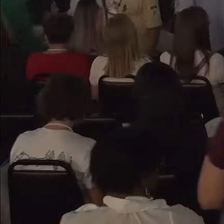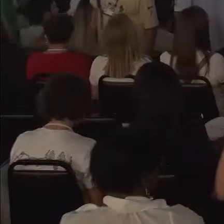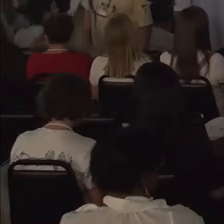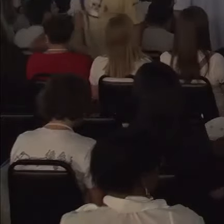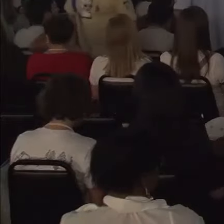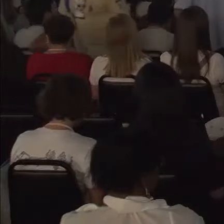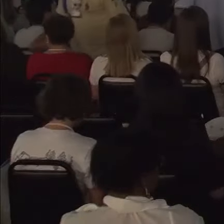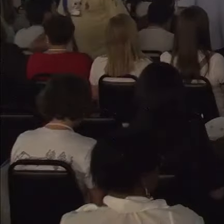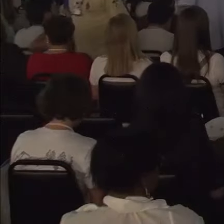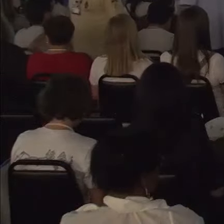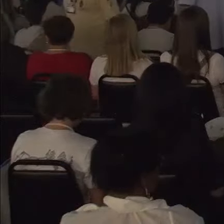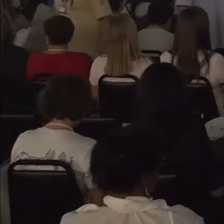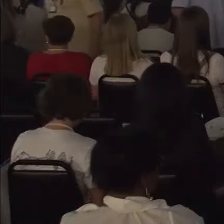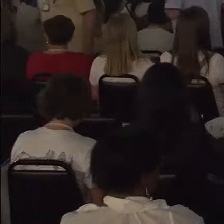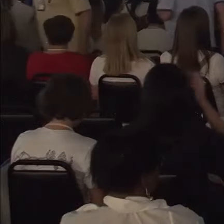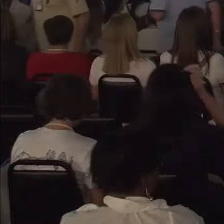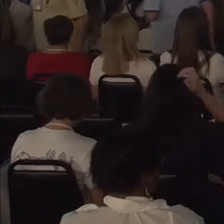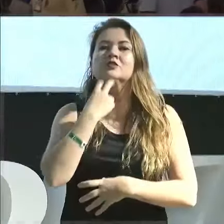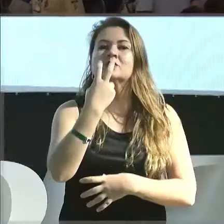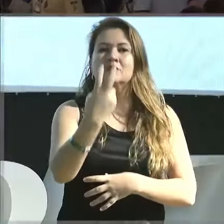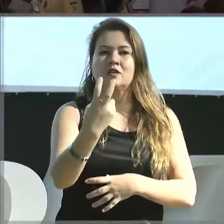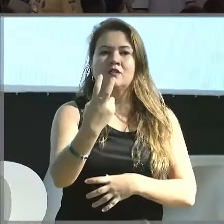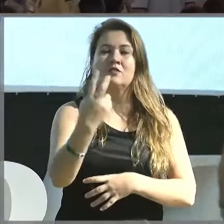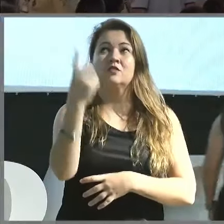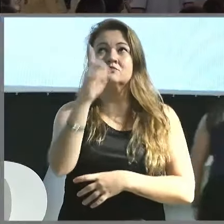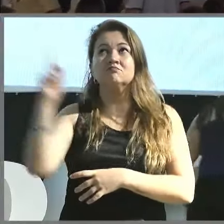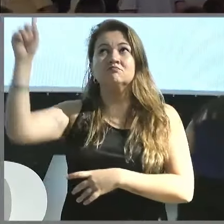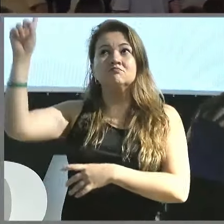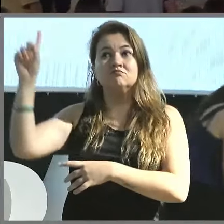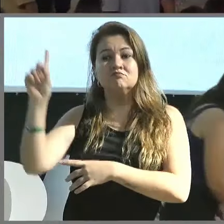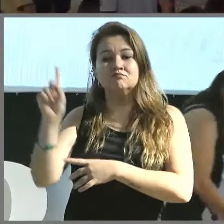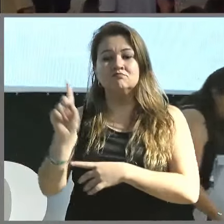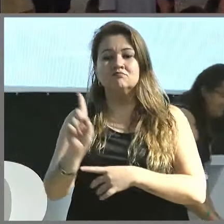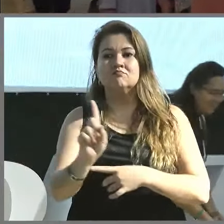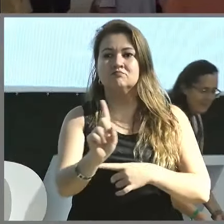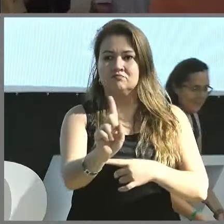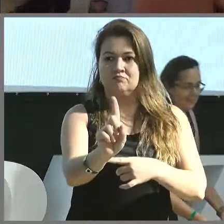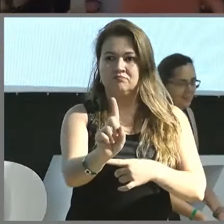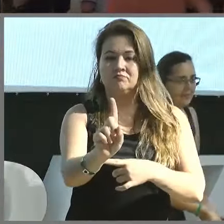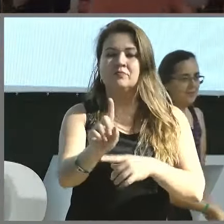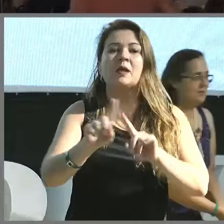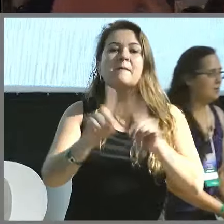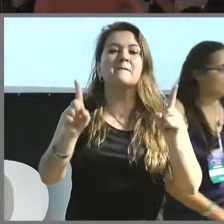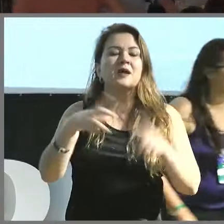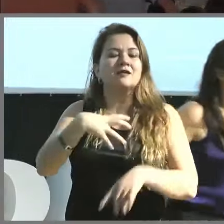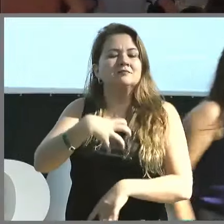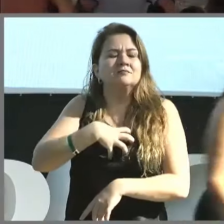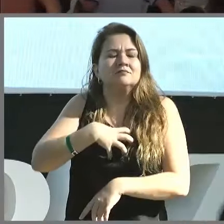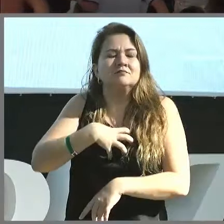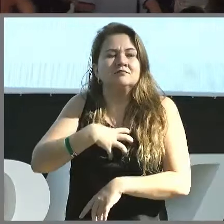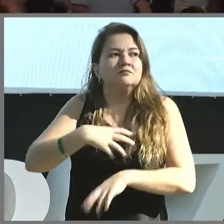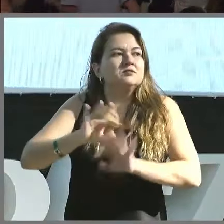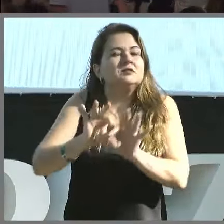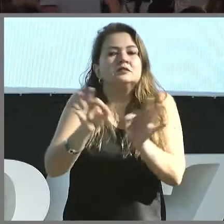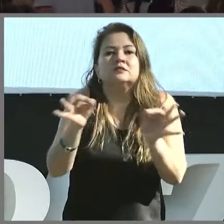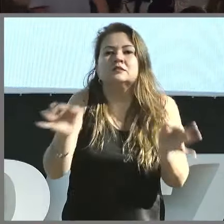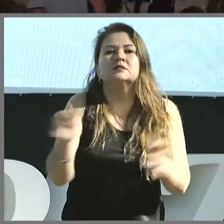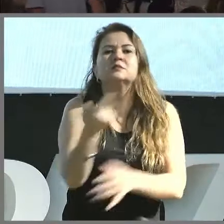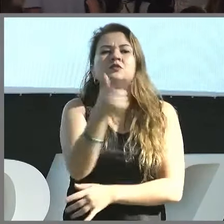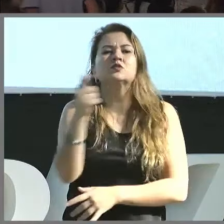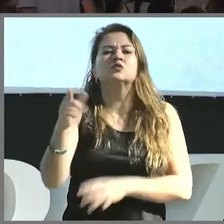solene tinha a voz. Ele veio, mãos vazias desarmadas, nem escudo